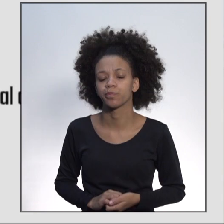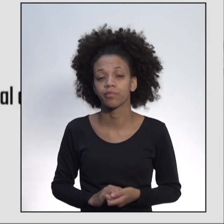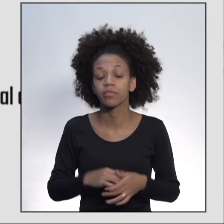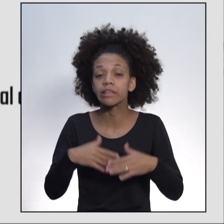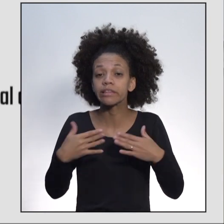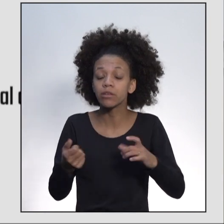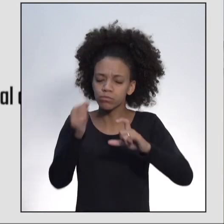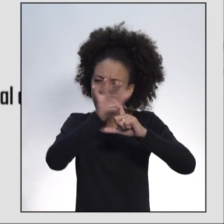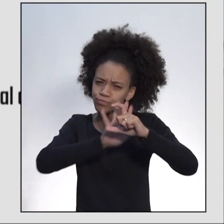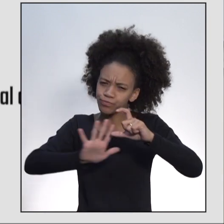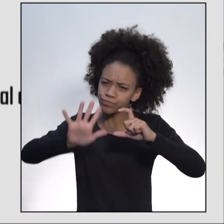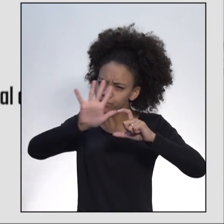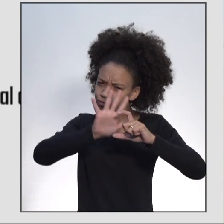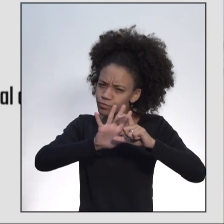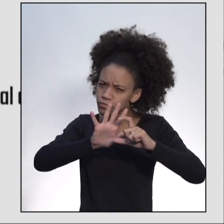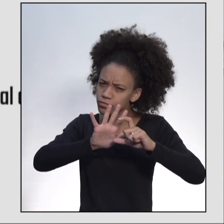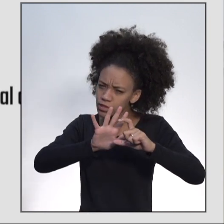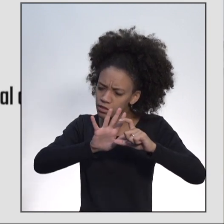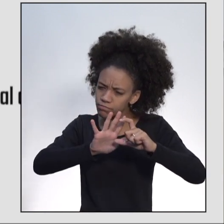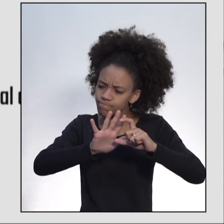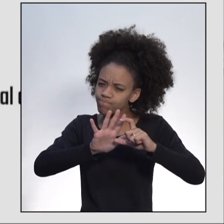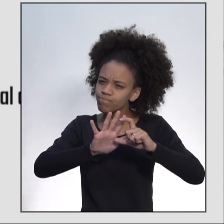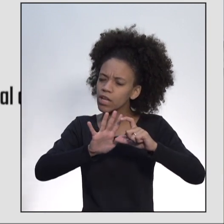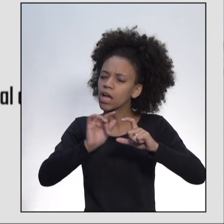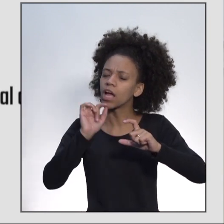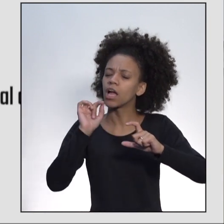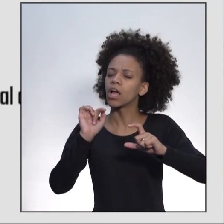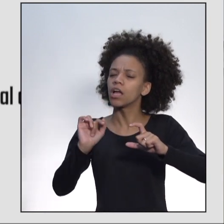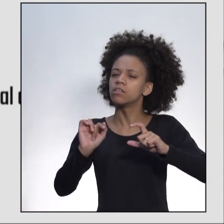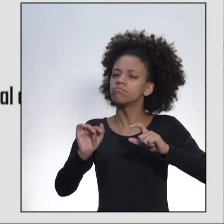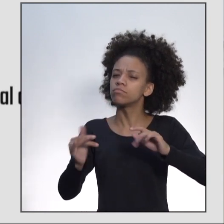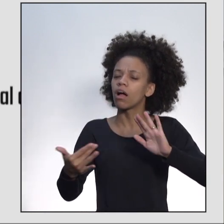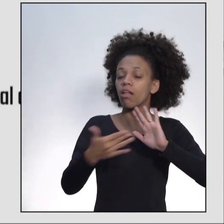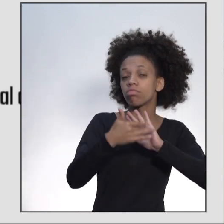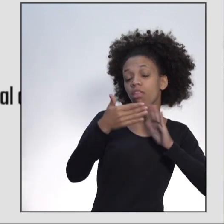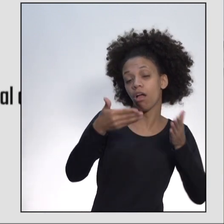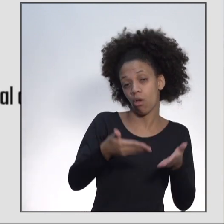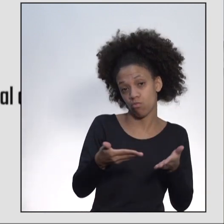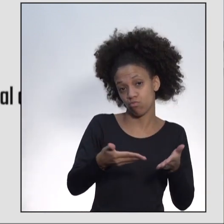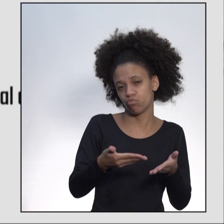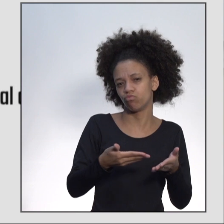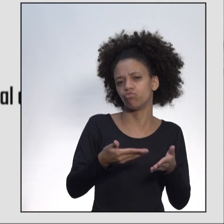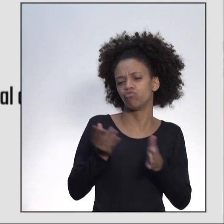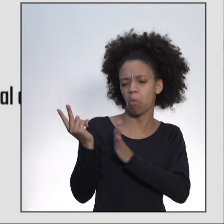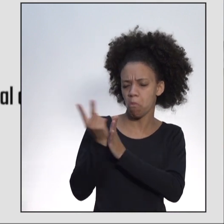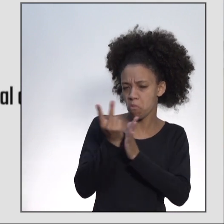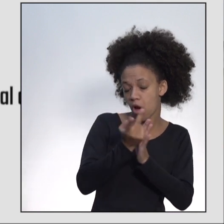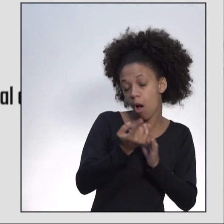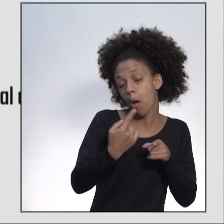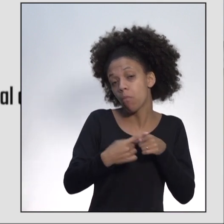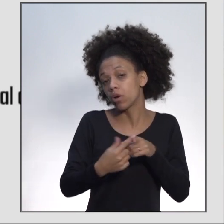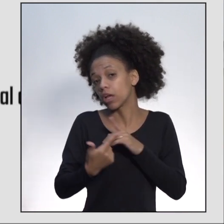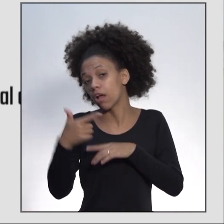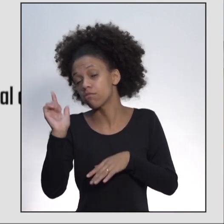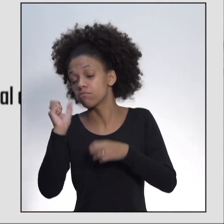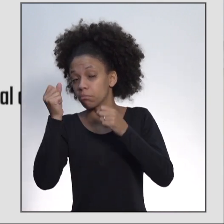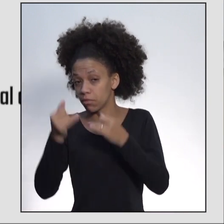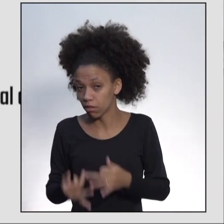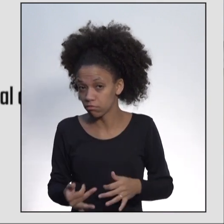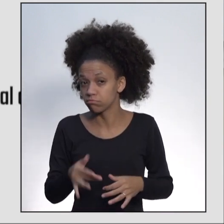charge, ela popularizou-se até os tempos atuais, porque como eu disse para vocês, nós vemos